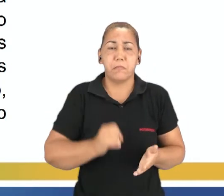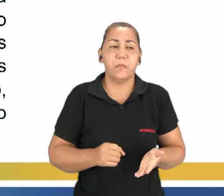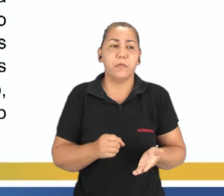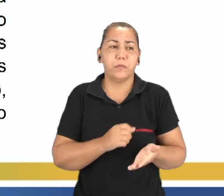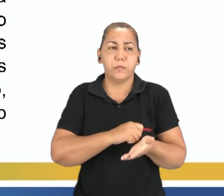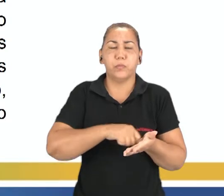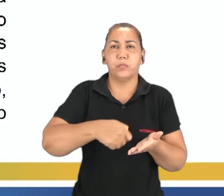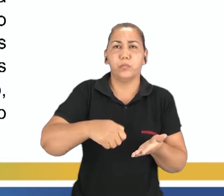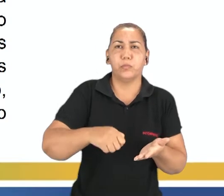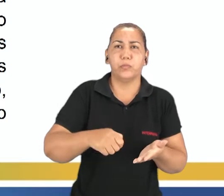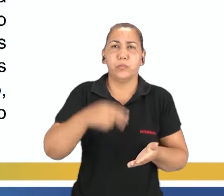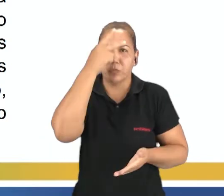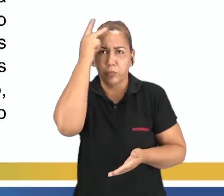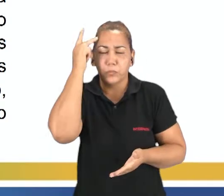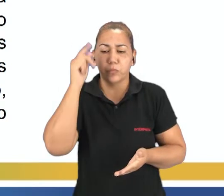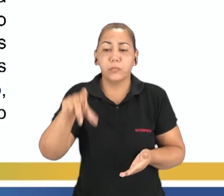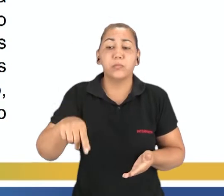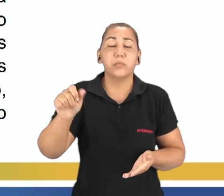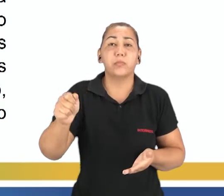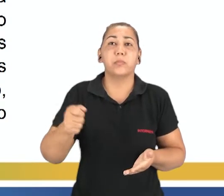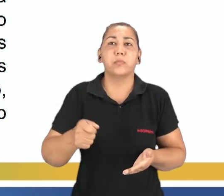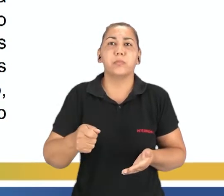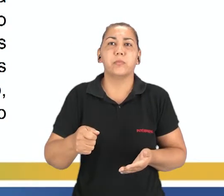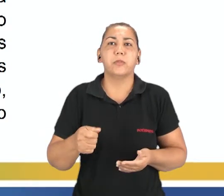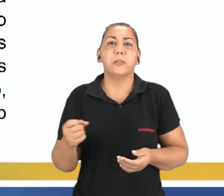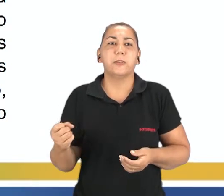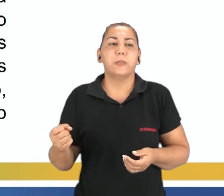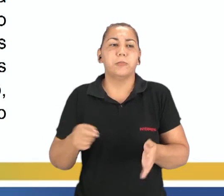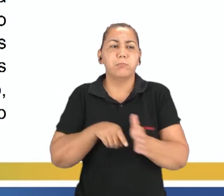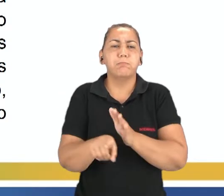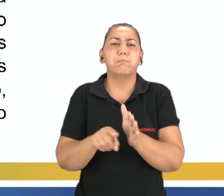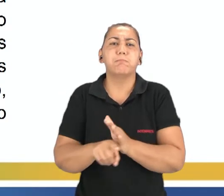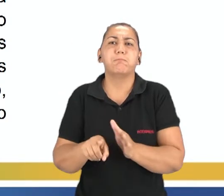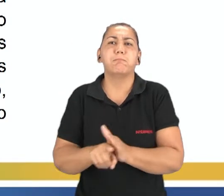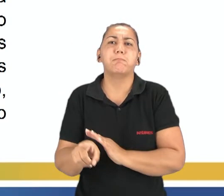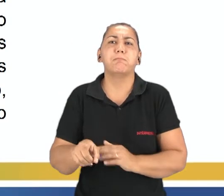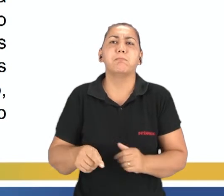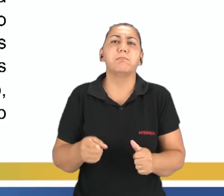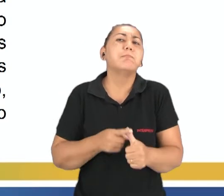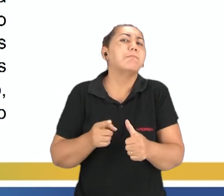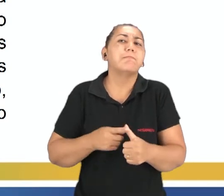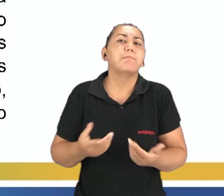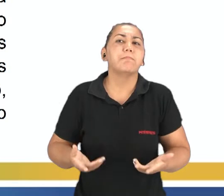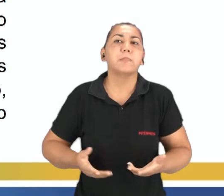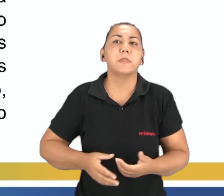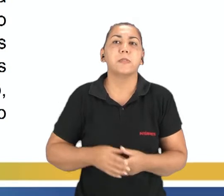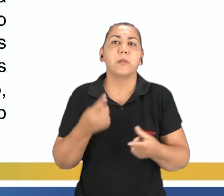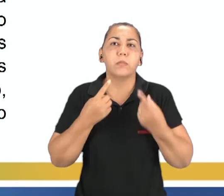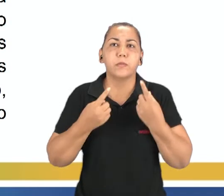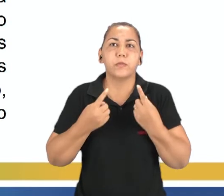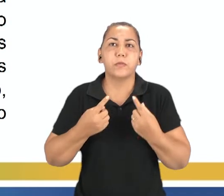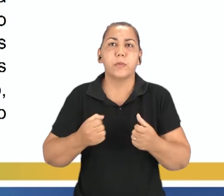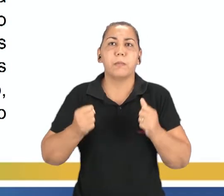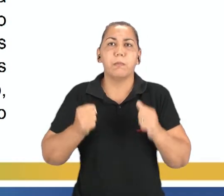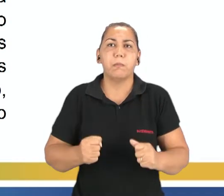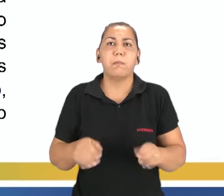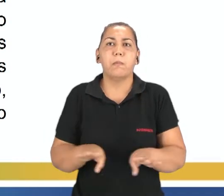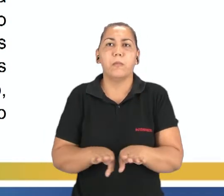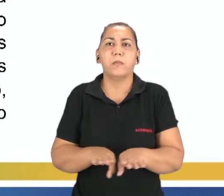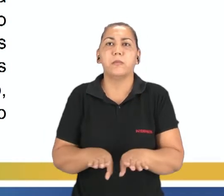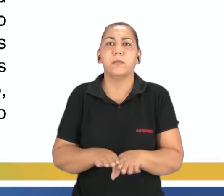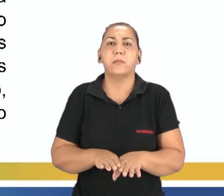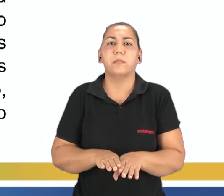entrevistado, com formulação das principais perguntas no decorrer do diálogo. Podem surgir também questões interessantes.